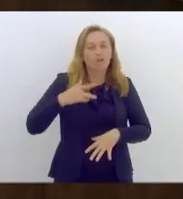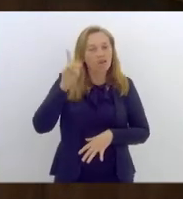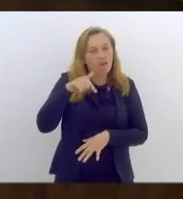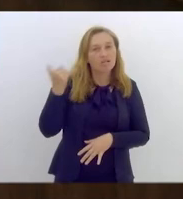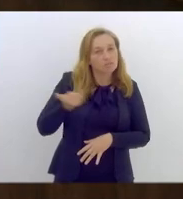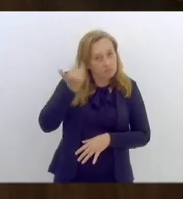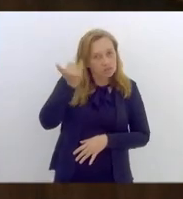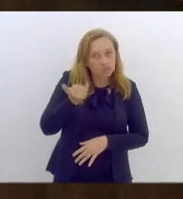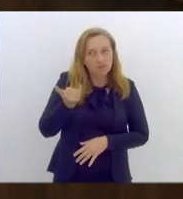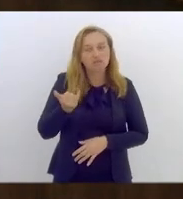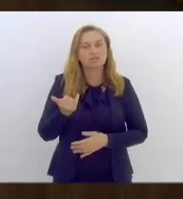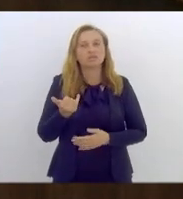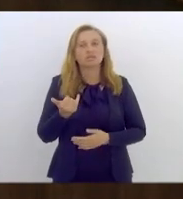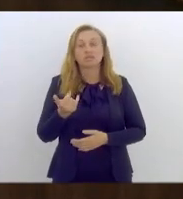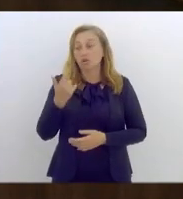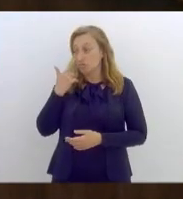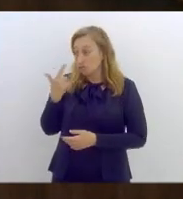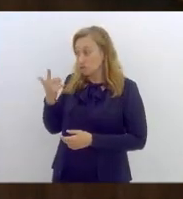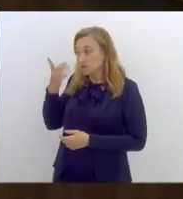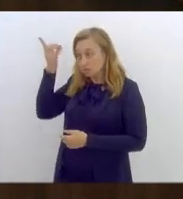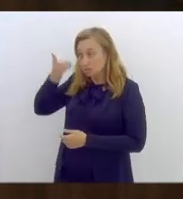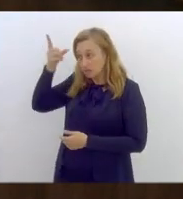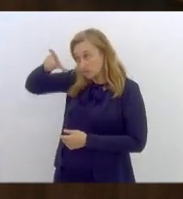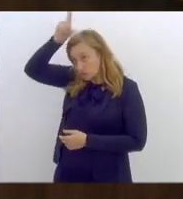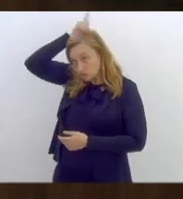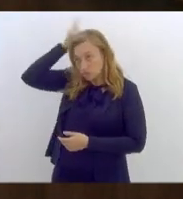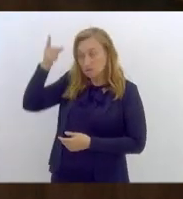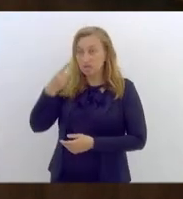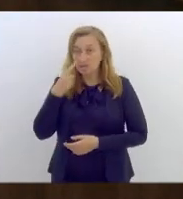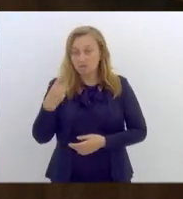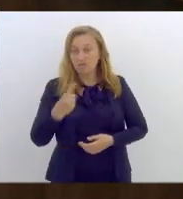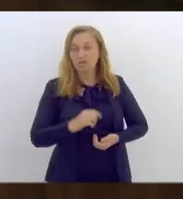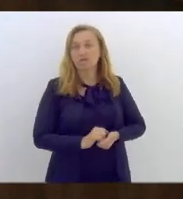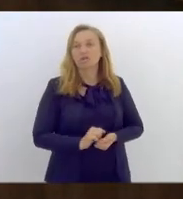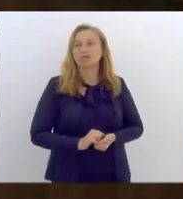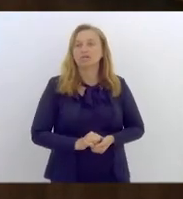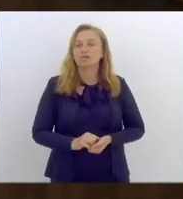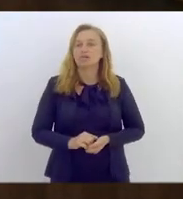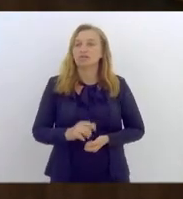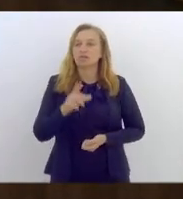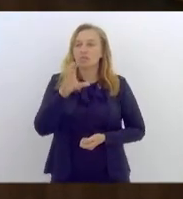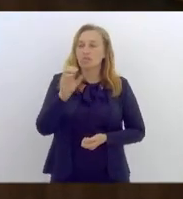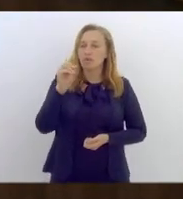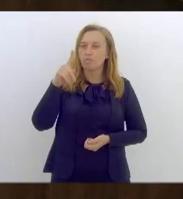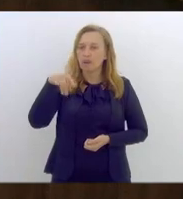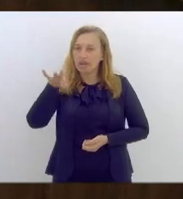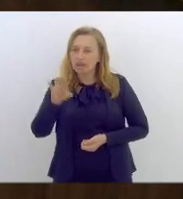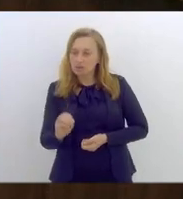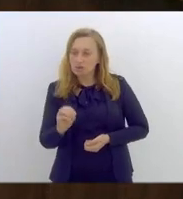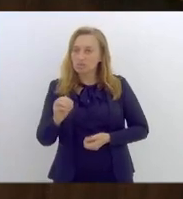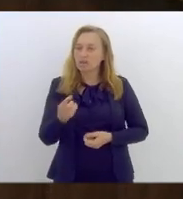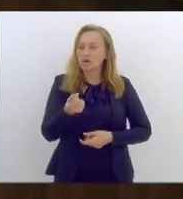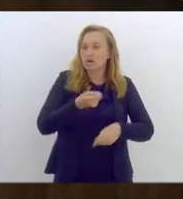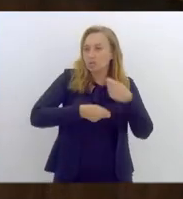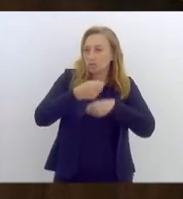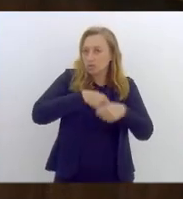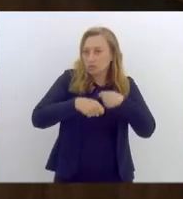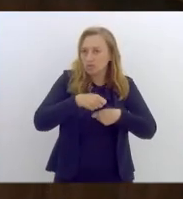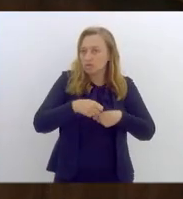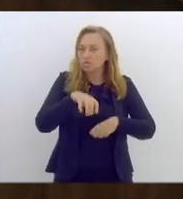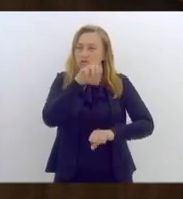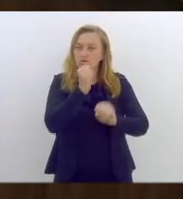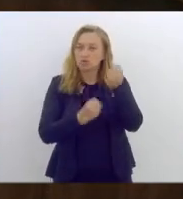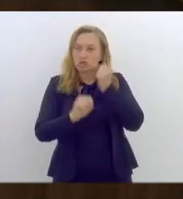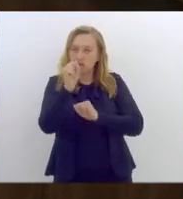que a gente se viu Luiz Paulo que a gente se refira esse complexo como complexo econômico industrial e científico da Saúde